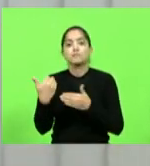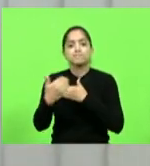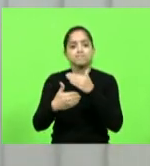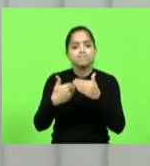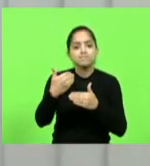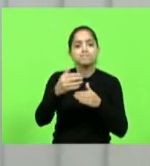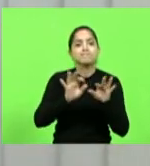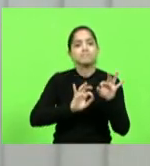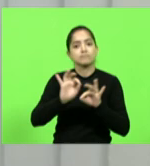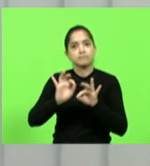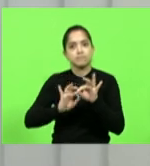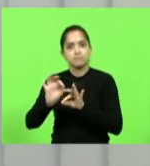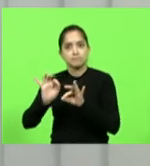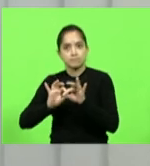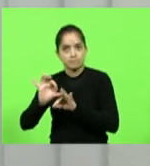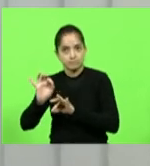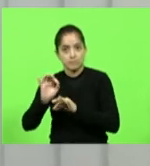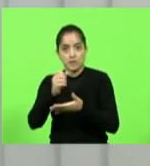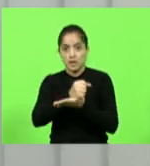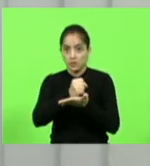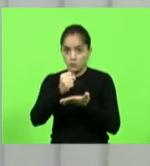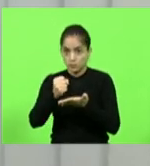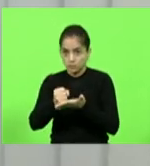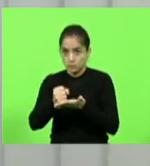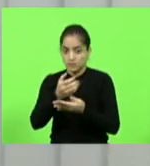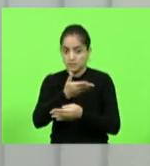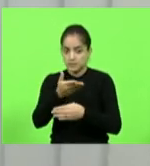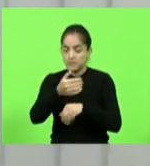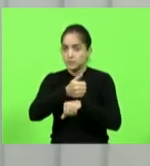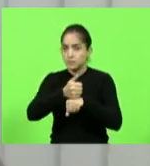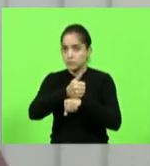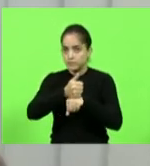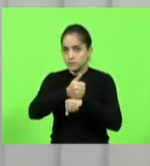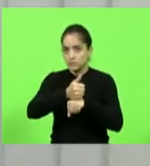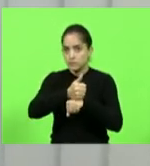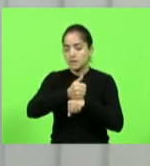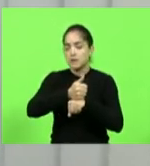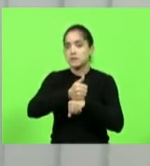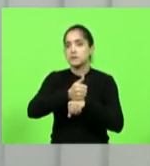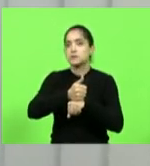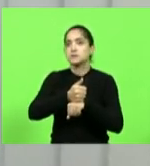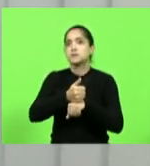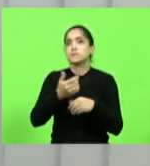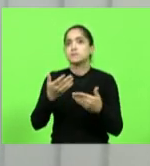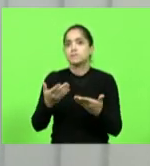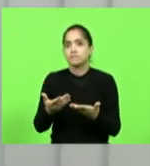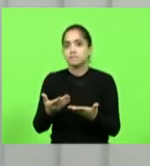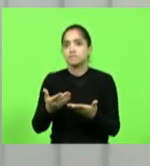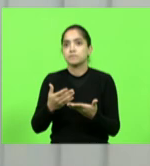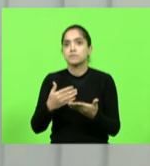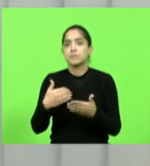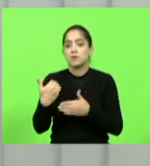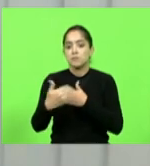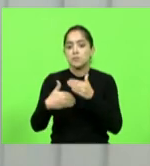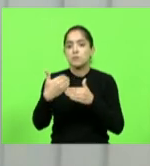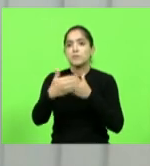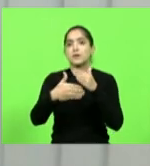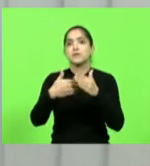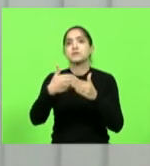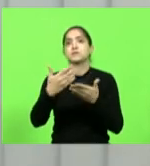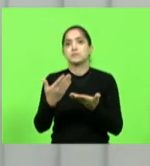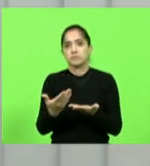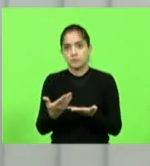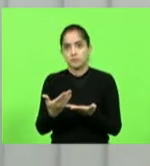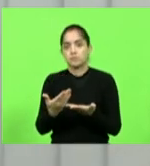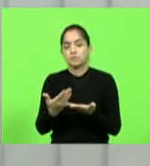tratativas relacionadas à contratação desses profissionais por meio de processo seletivo